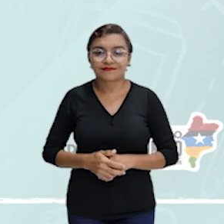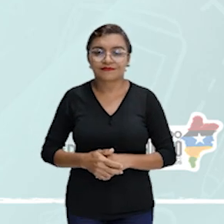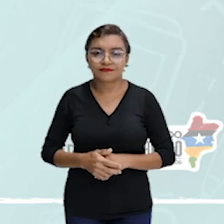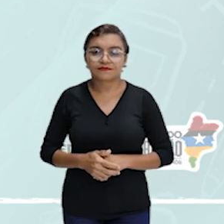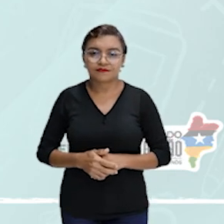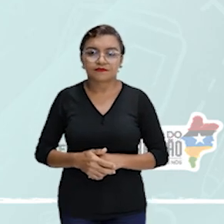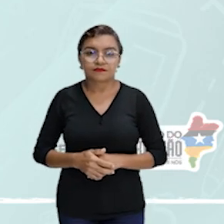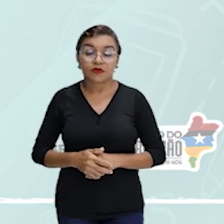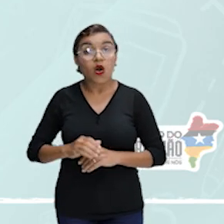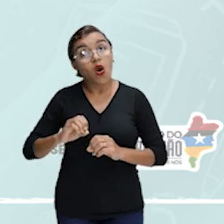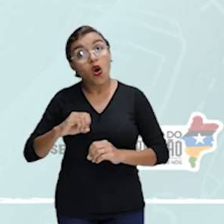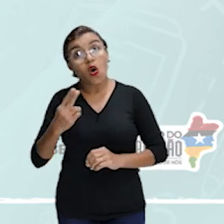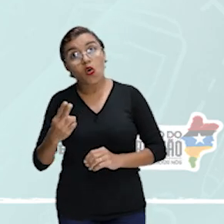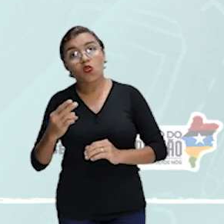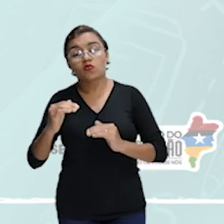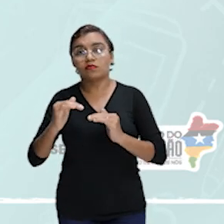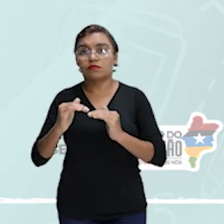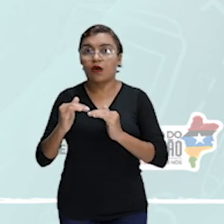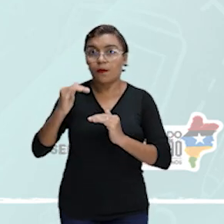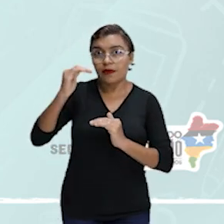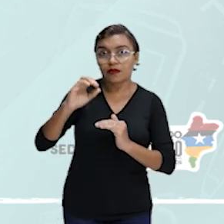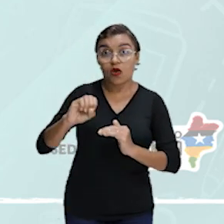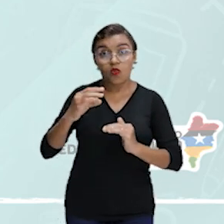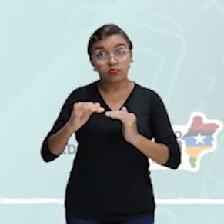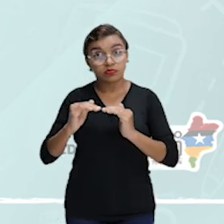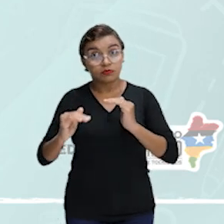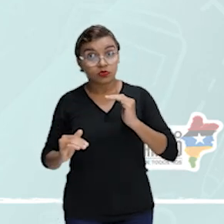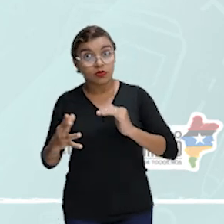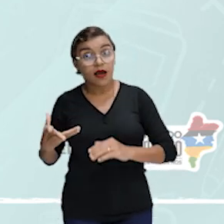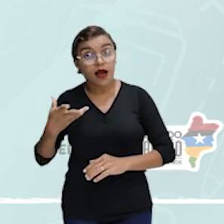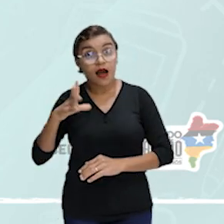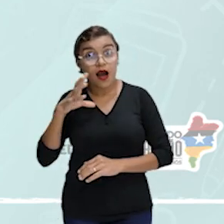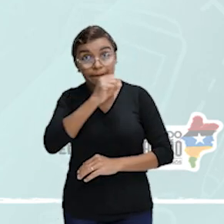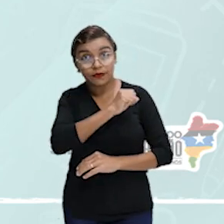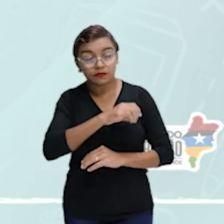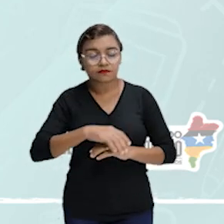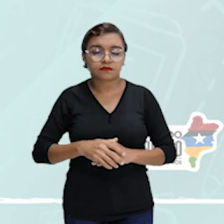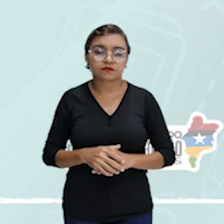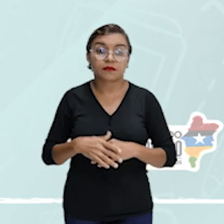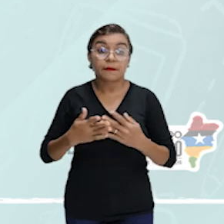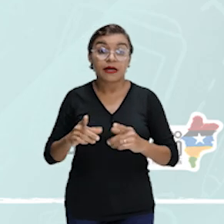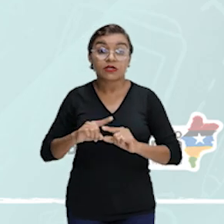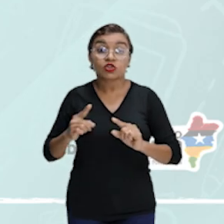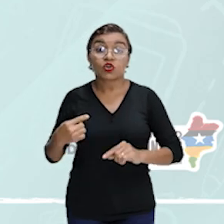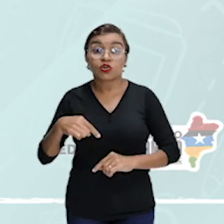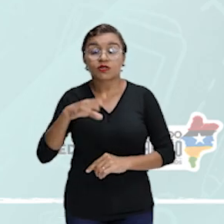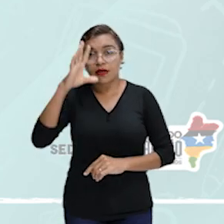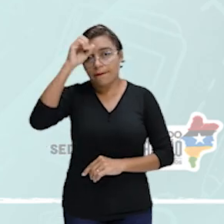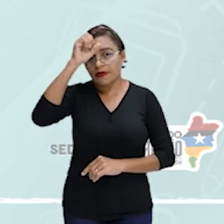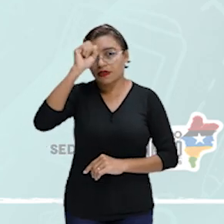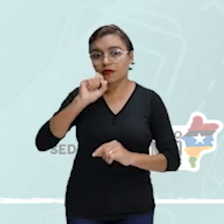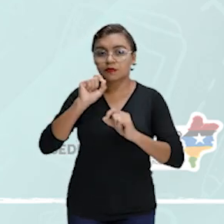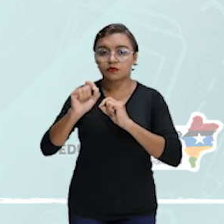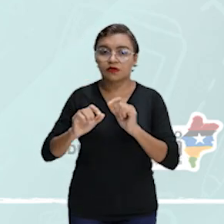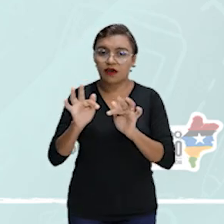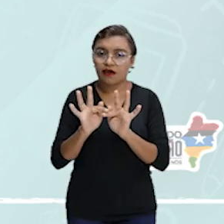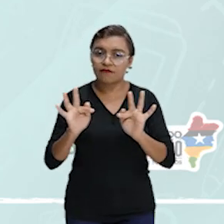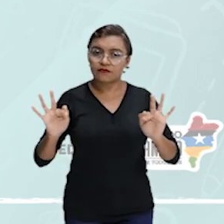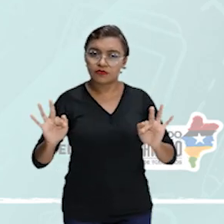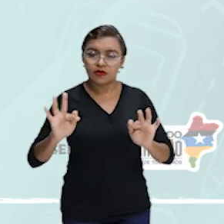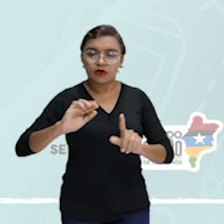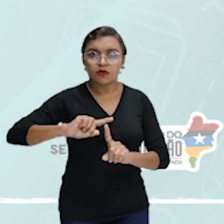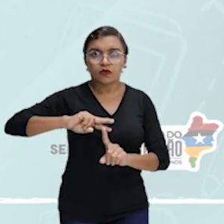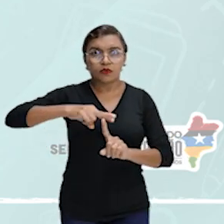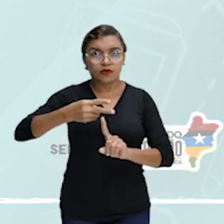tá? Ou diminui muito rapidamente também. Nesse caso, a gente aprendeu que a função exponencial ela tem uma